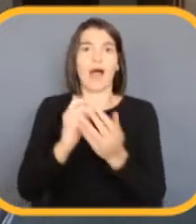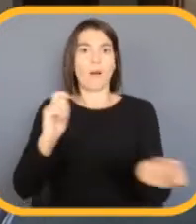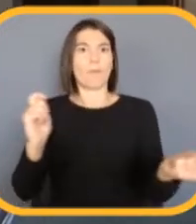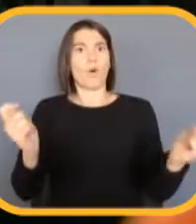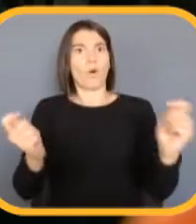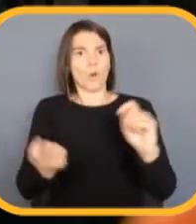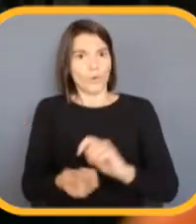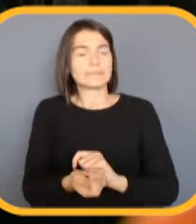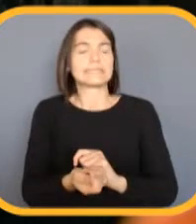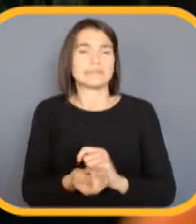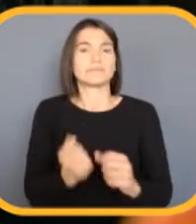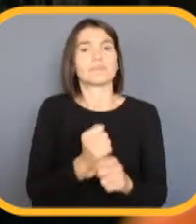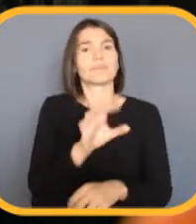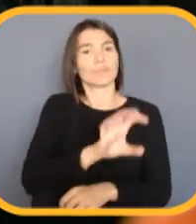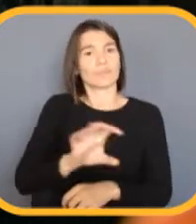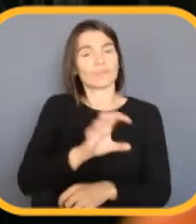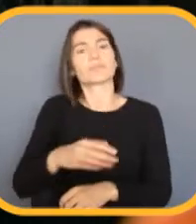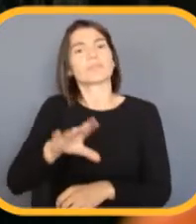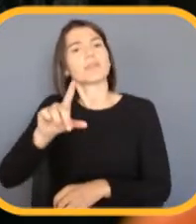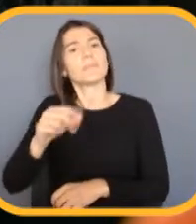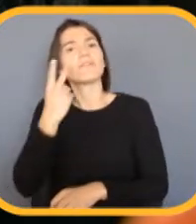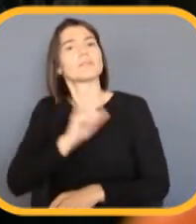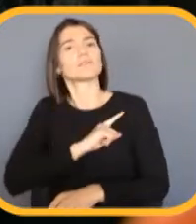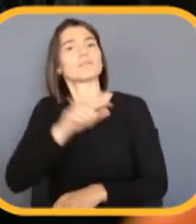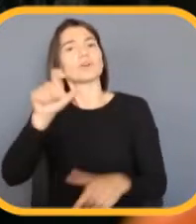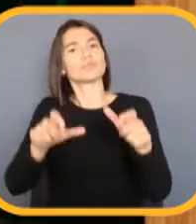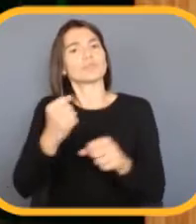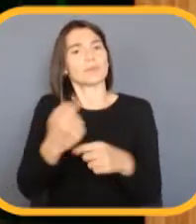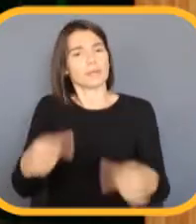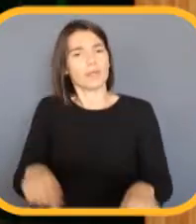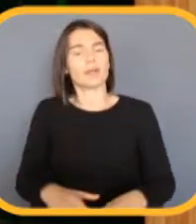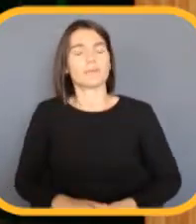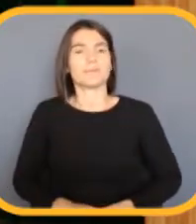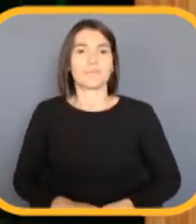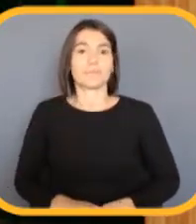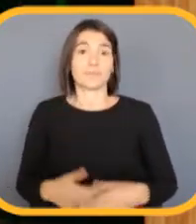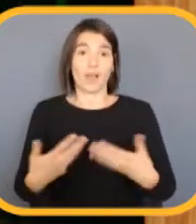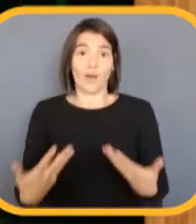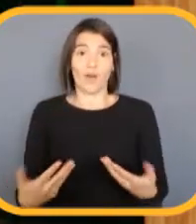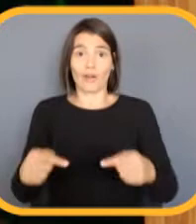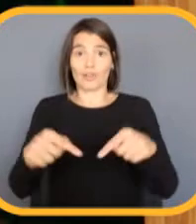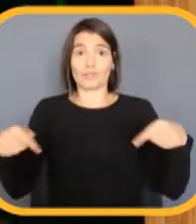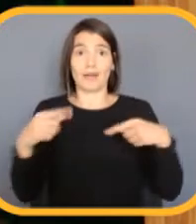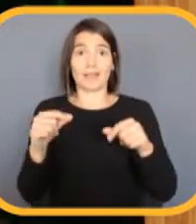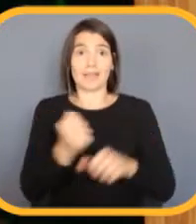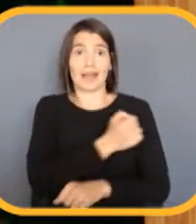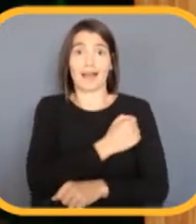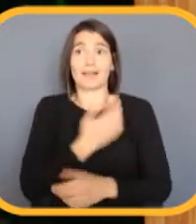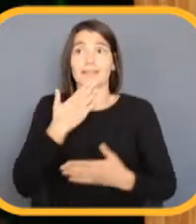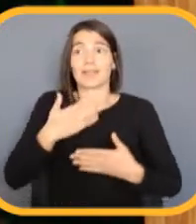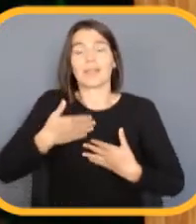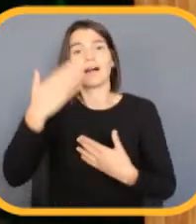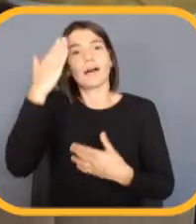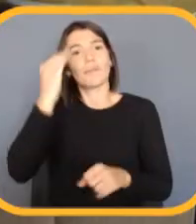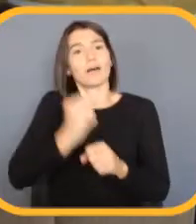laboral. Estas alterações provocaram mudanças, não apenas nas formas de trabalho, mas também na vida pessoal dos trabalhadores.